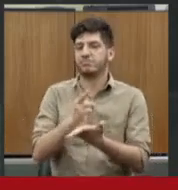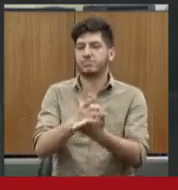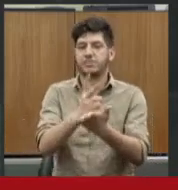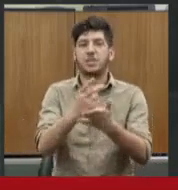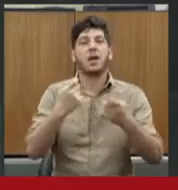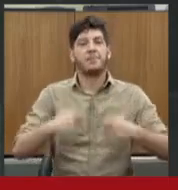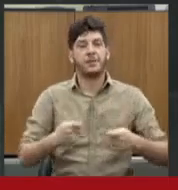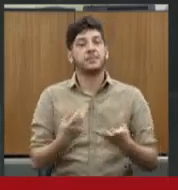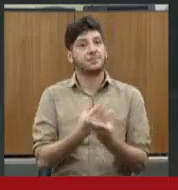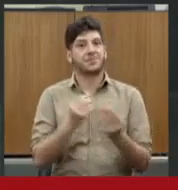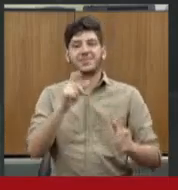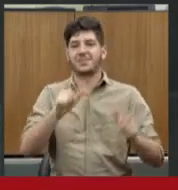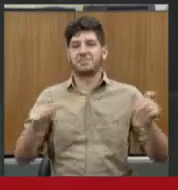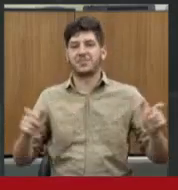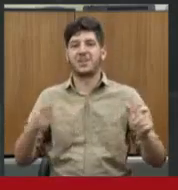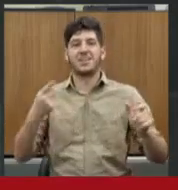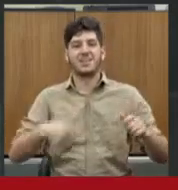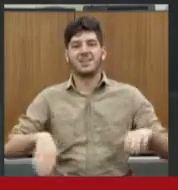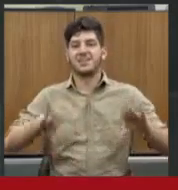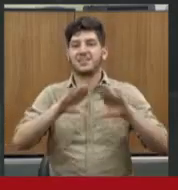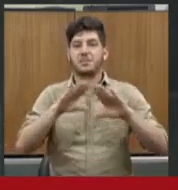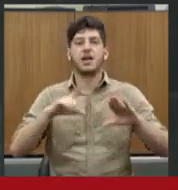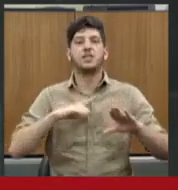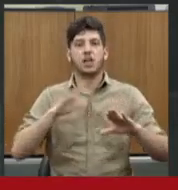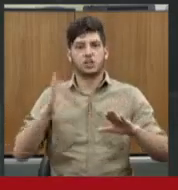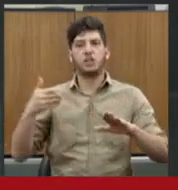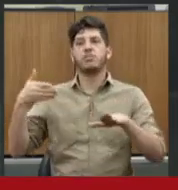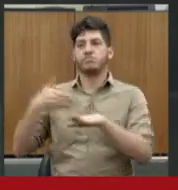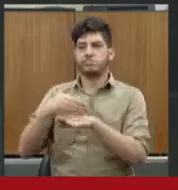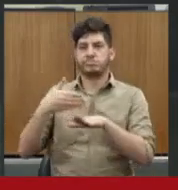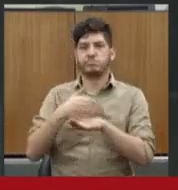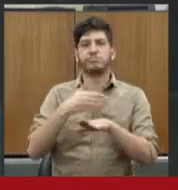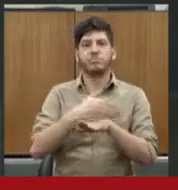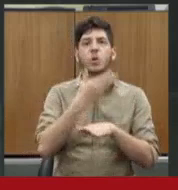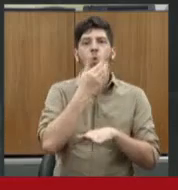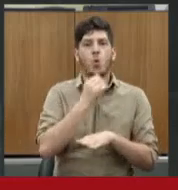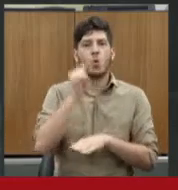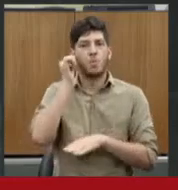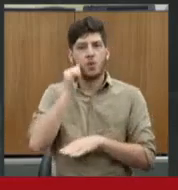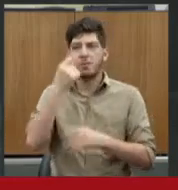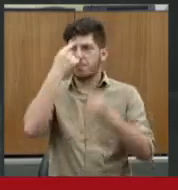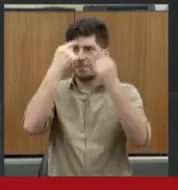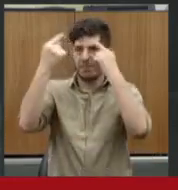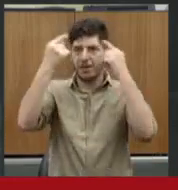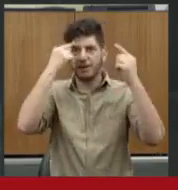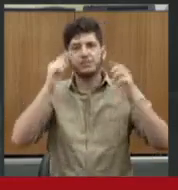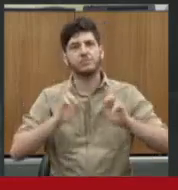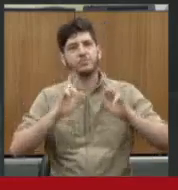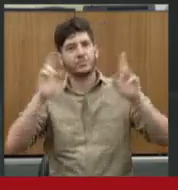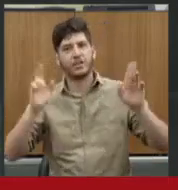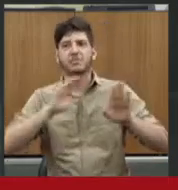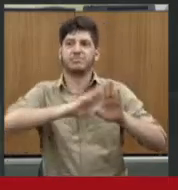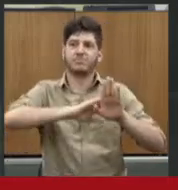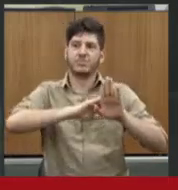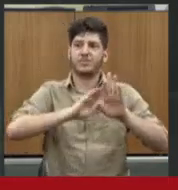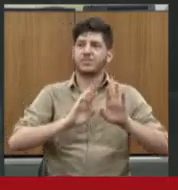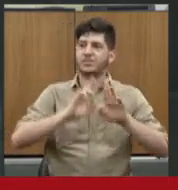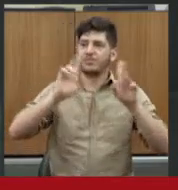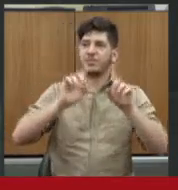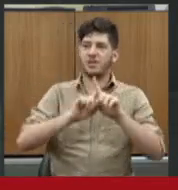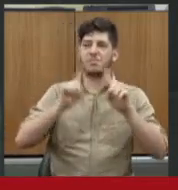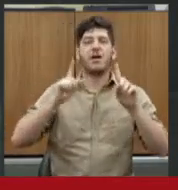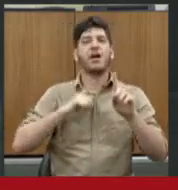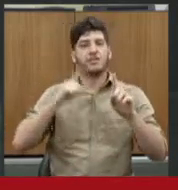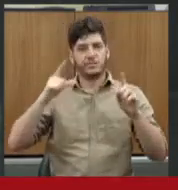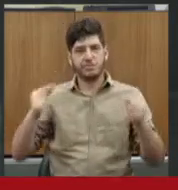plenário já passaram homens e mulheres que pensam diferente, que possuem ideologias diferentes, mas que convergem no